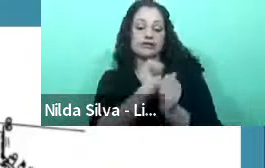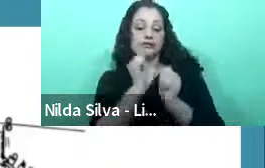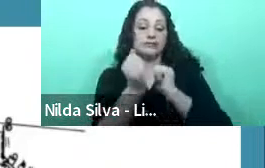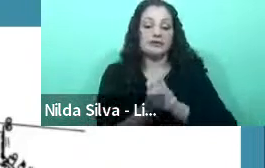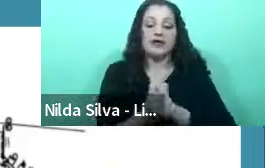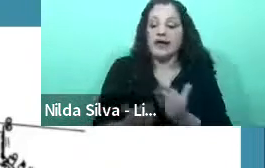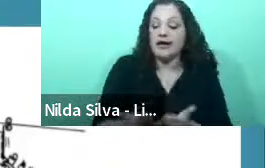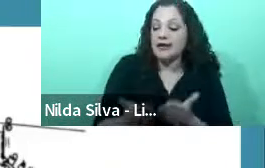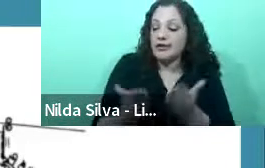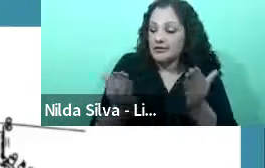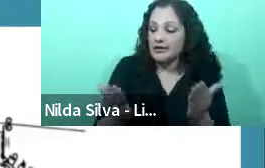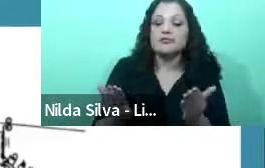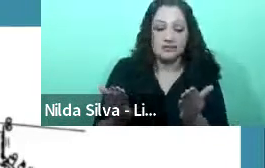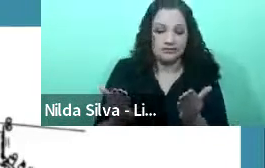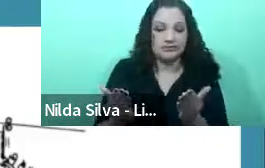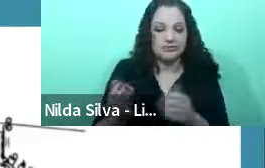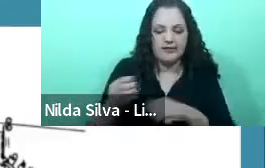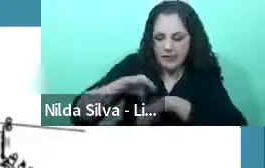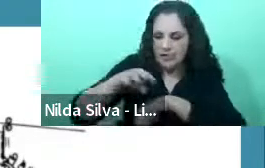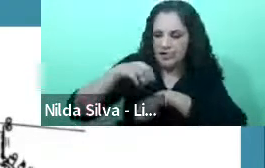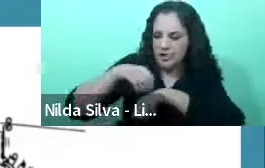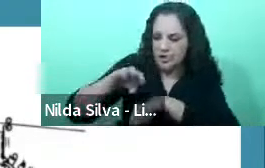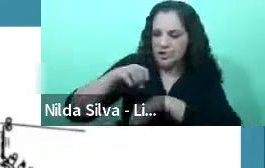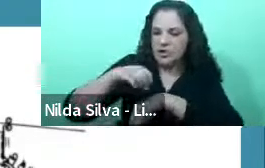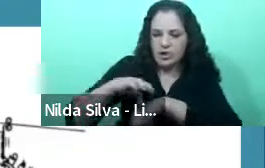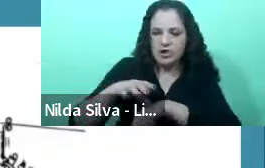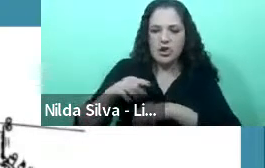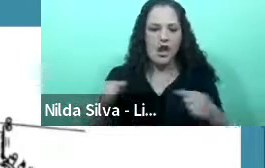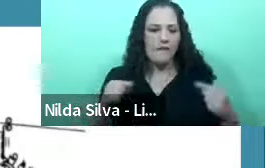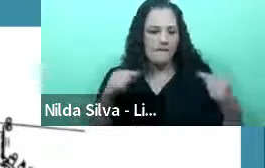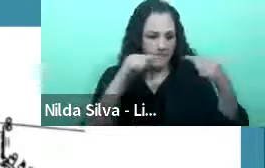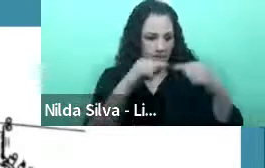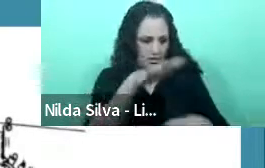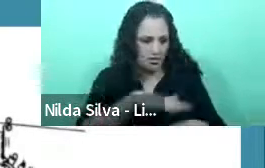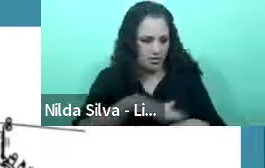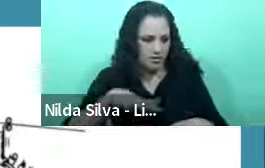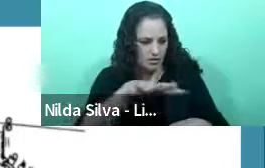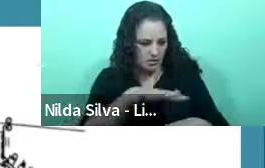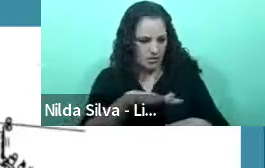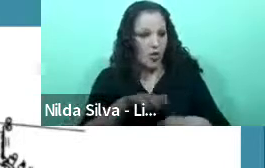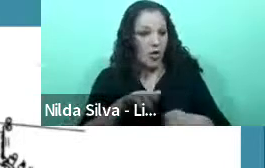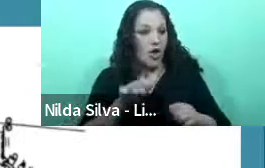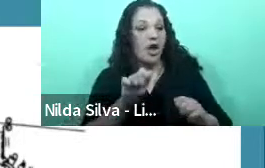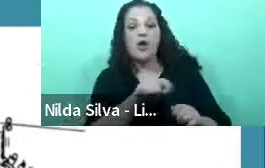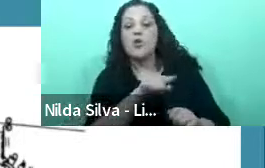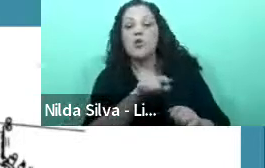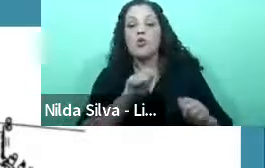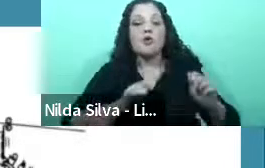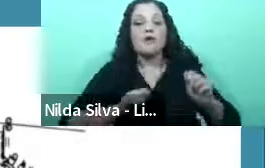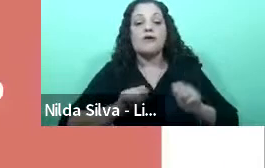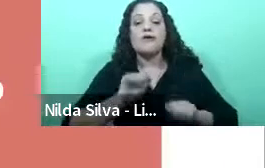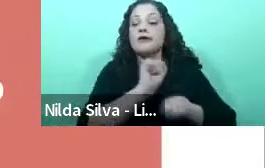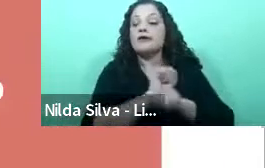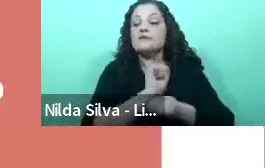e instrumentalizá-los a expectativas e desígnios do nosso sistema.